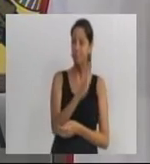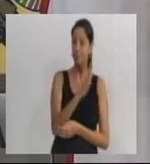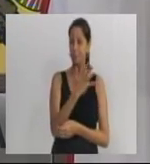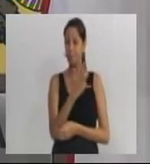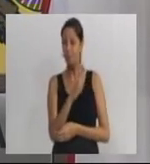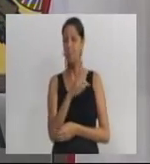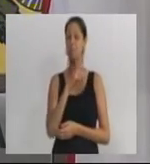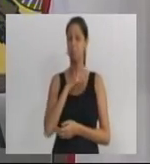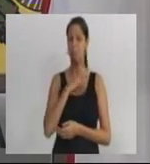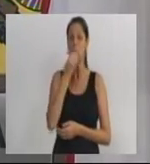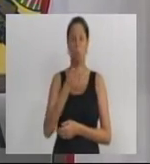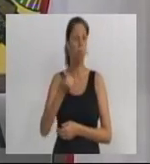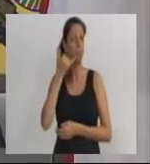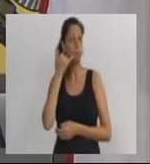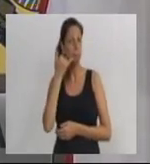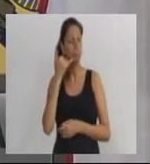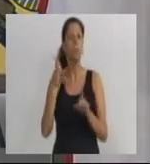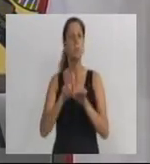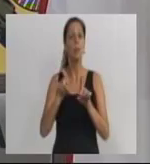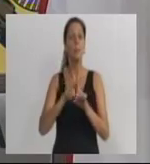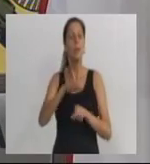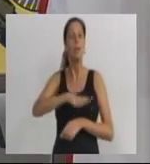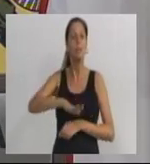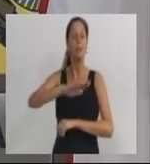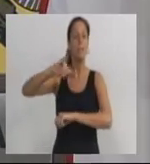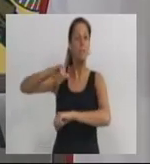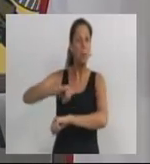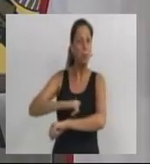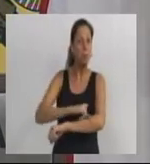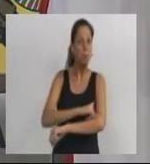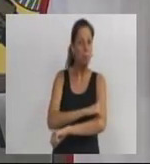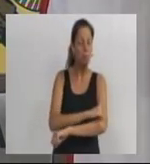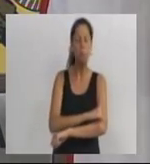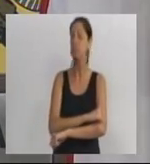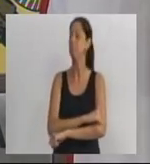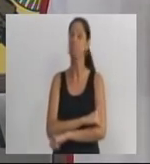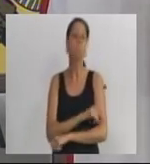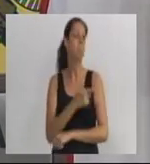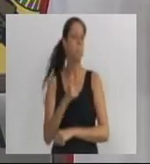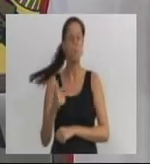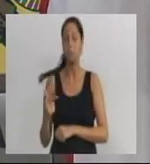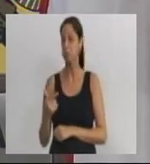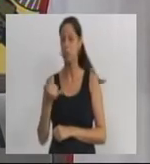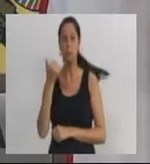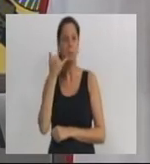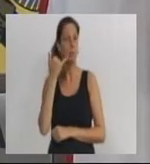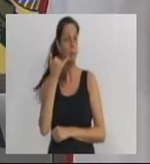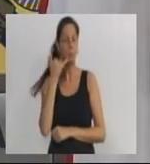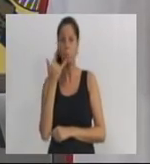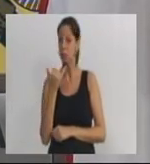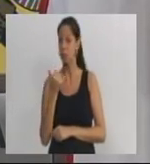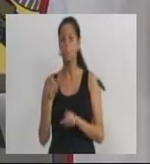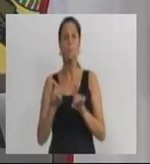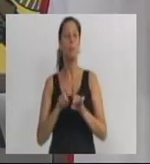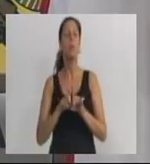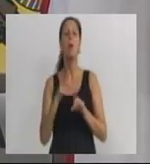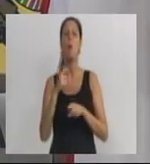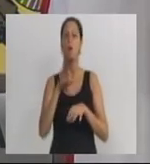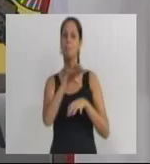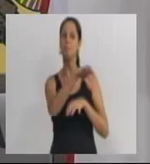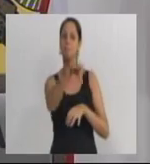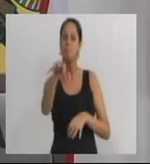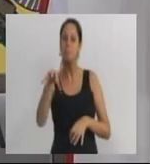mais ou menos atendida, a região do aeroporto ali, Franz Wolitz, aquela região não atendida, a região norte da cidade não atendida, e outras regiões da cidade não